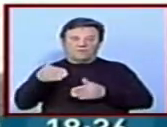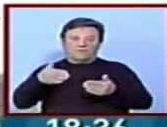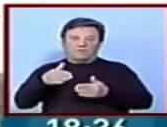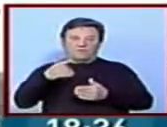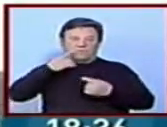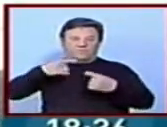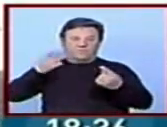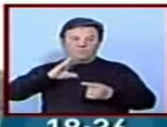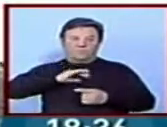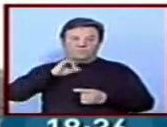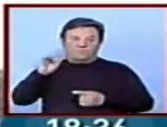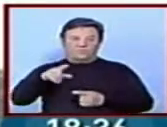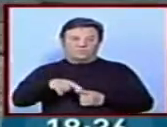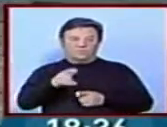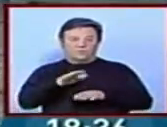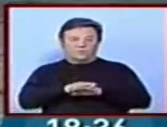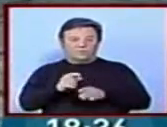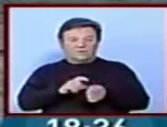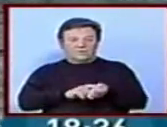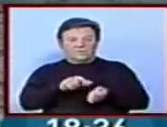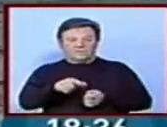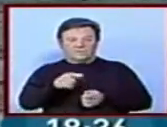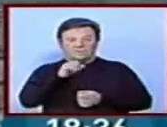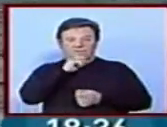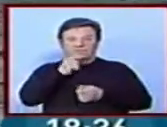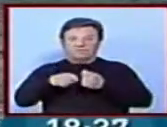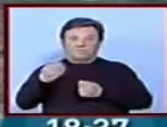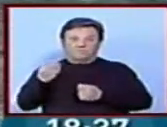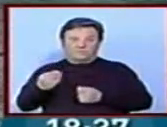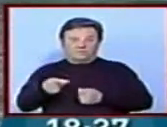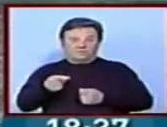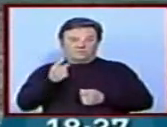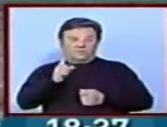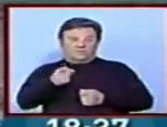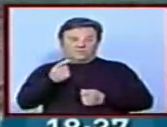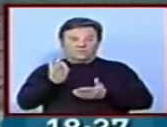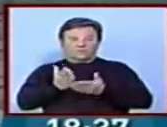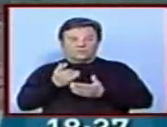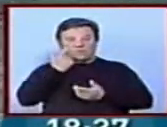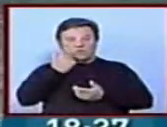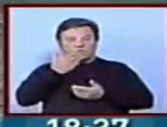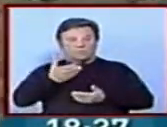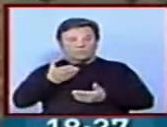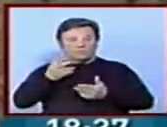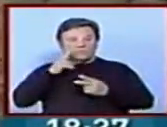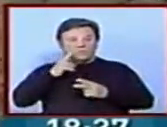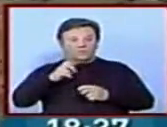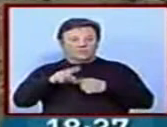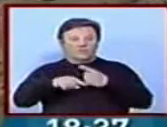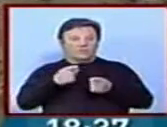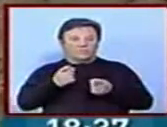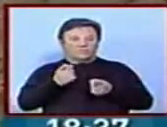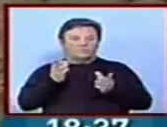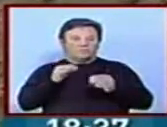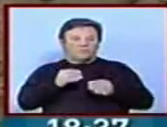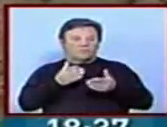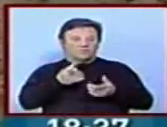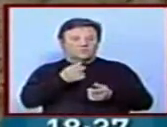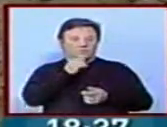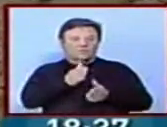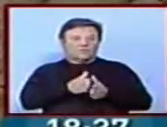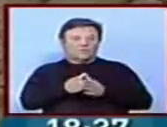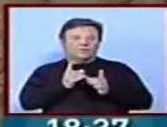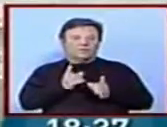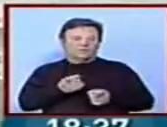que acaba por ser uma espécie com bastante saída. E estes conhecimentos que a escola também vos permite, depois de que tipo de ajuda é que vocês